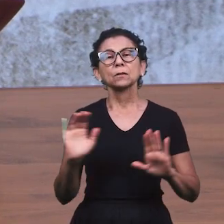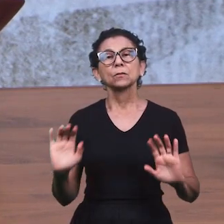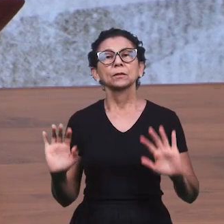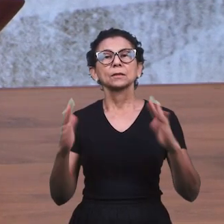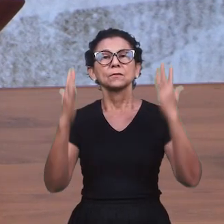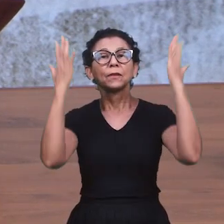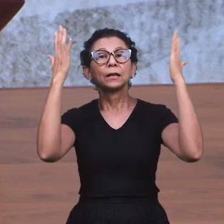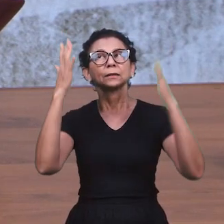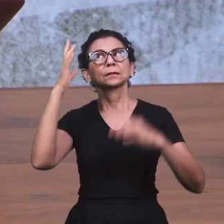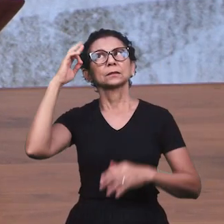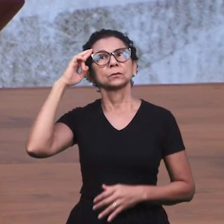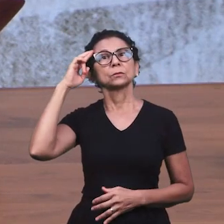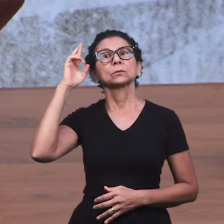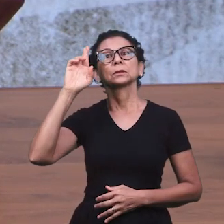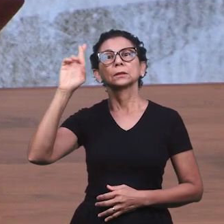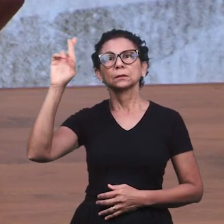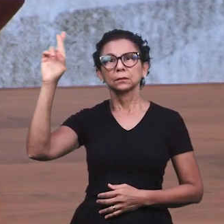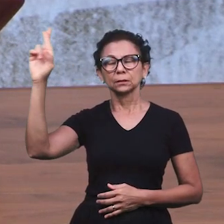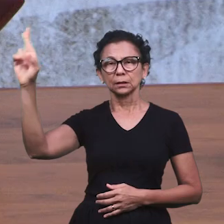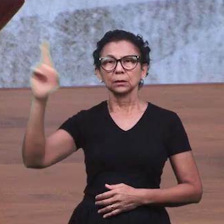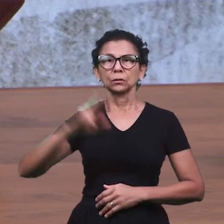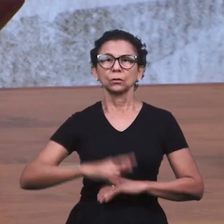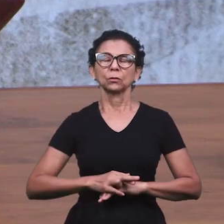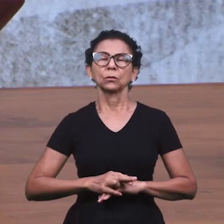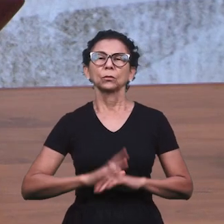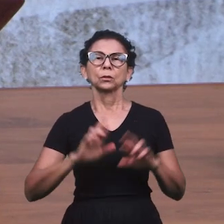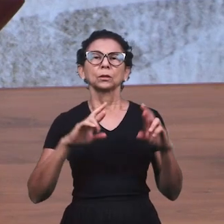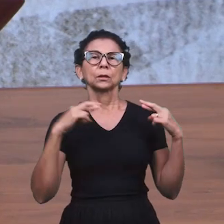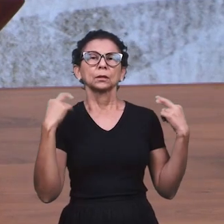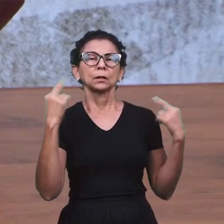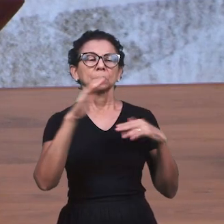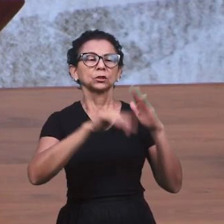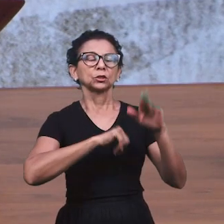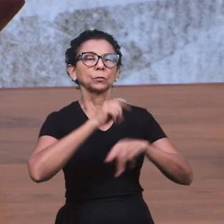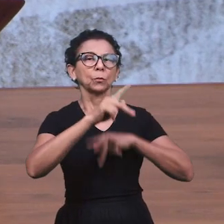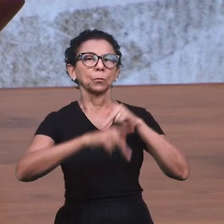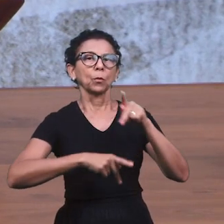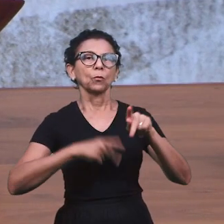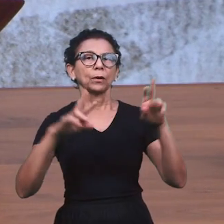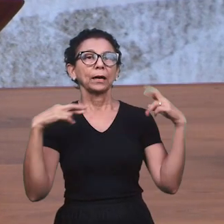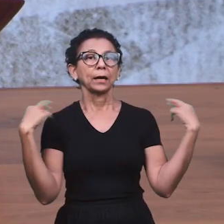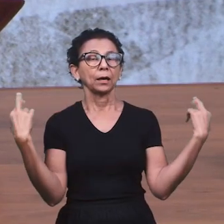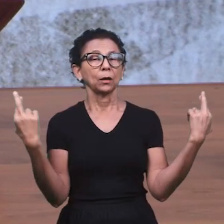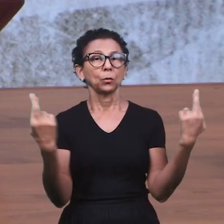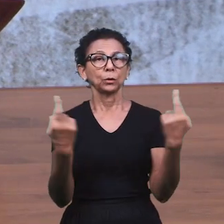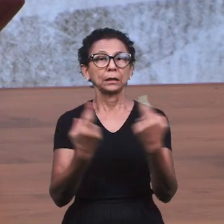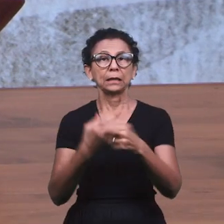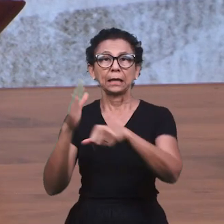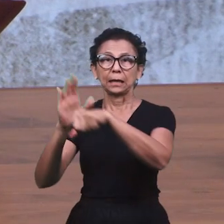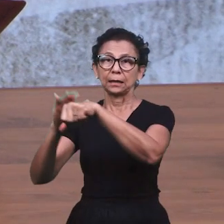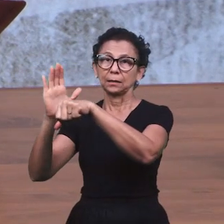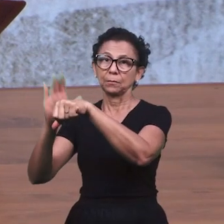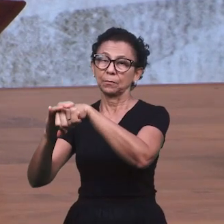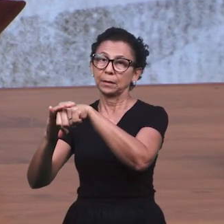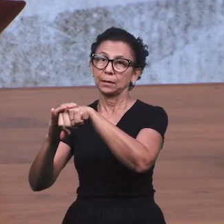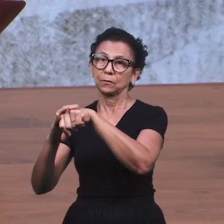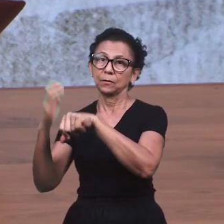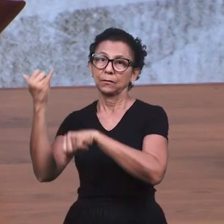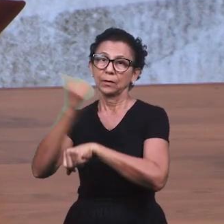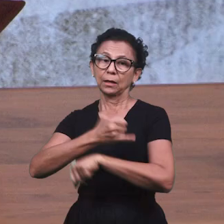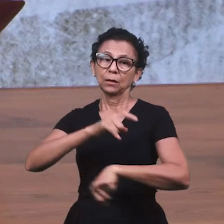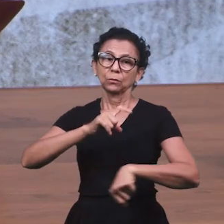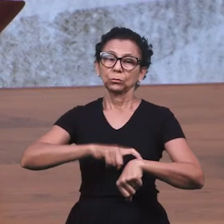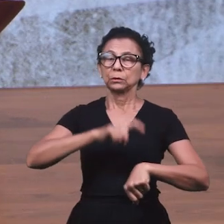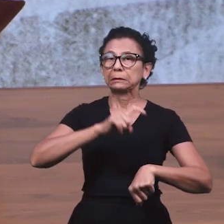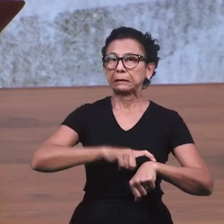do Senhor, as santas convocações que convocareis no seu tempo determinado.